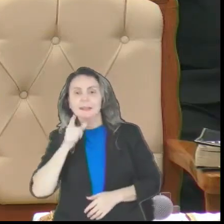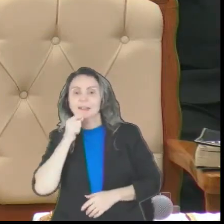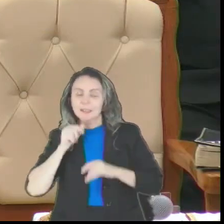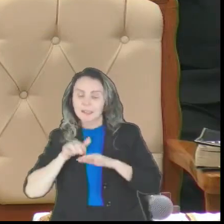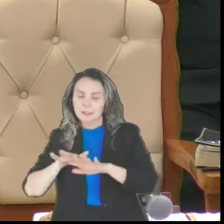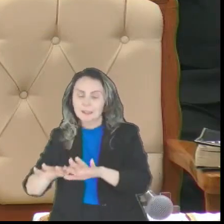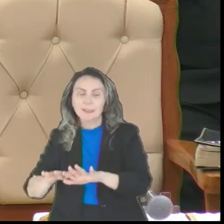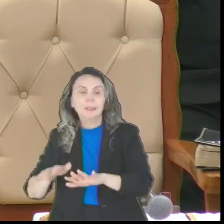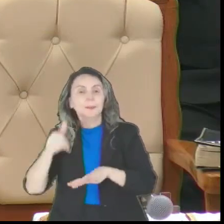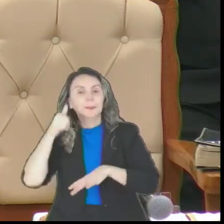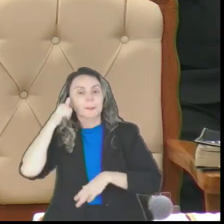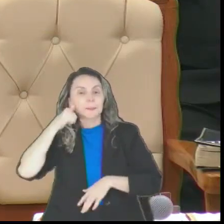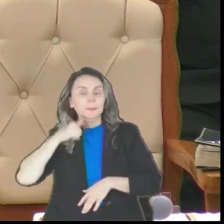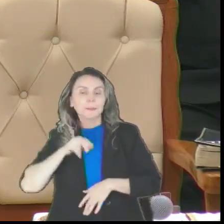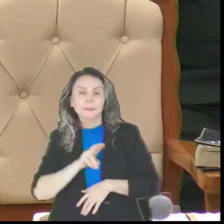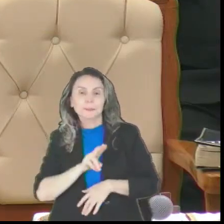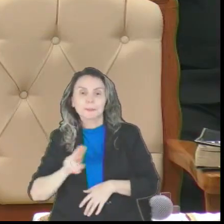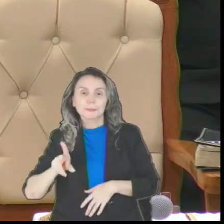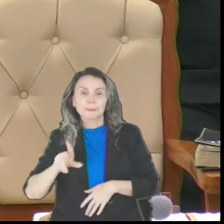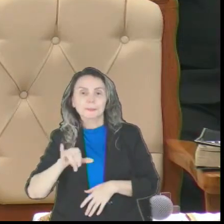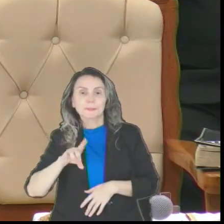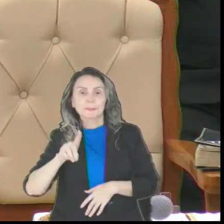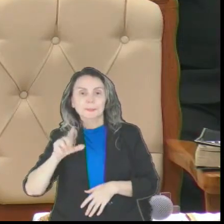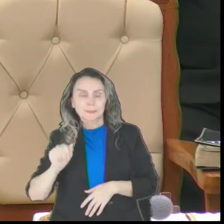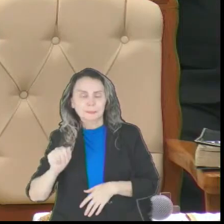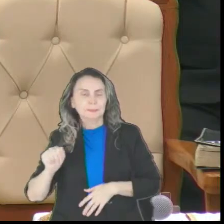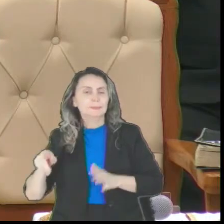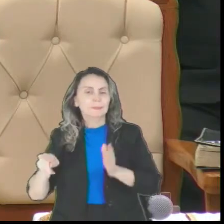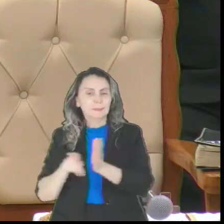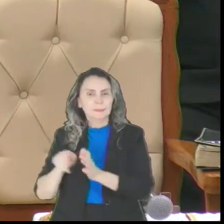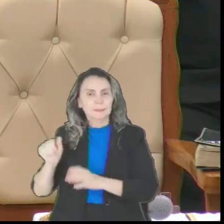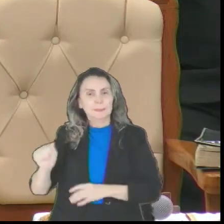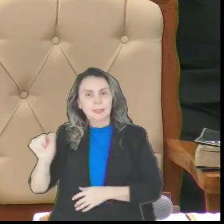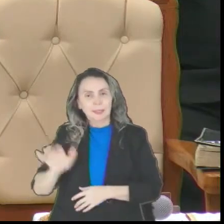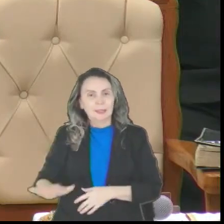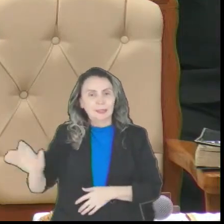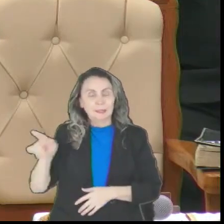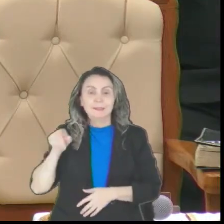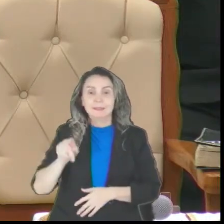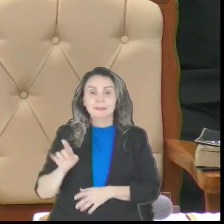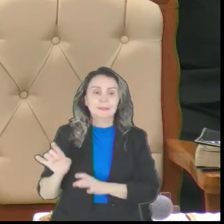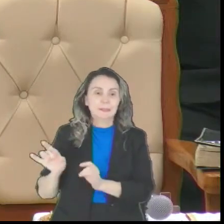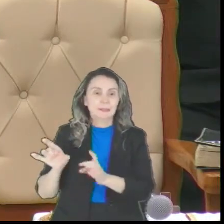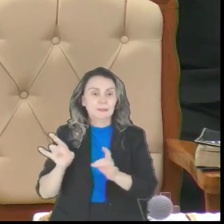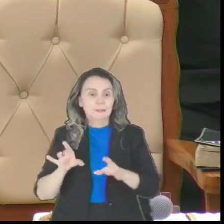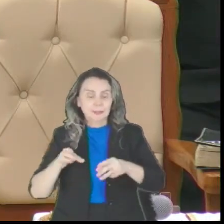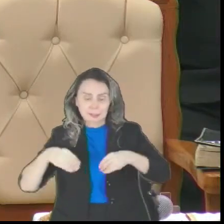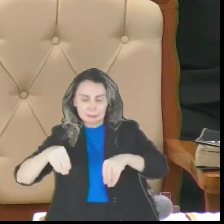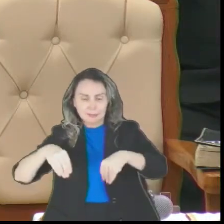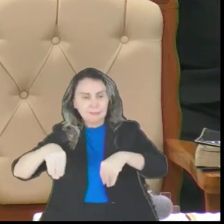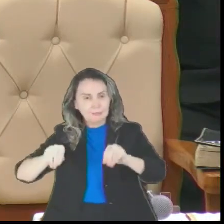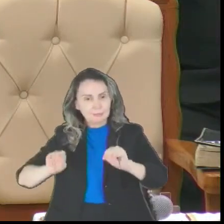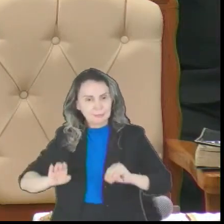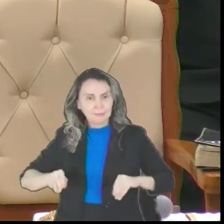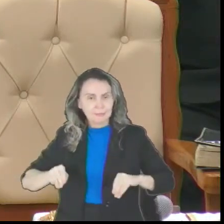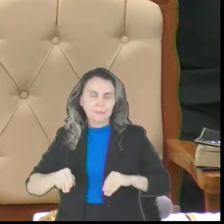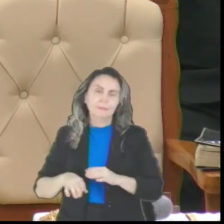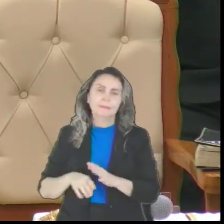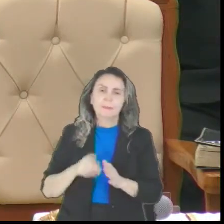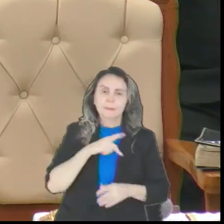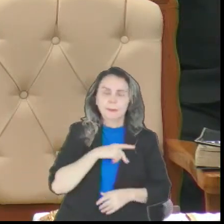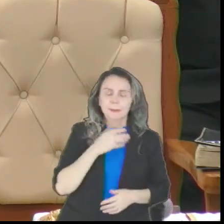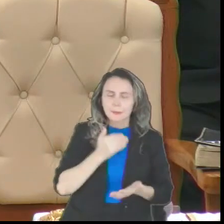uma mulher da Ásia, uma mulher que era vendedora de púrpura, uma empresária, e ele começa a pregar, e